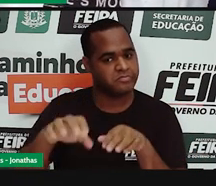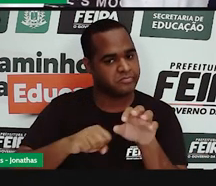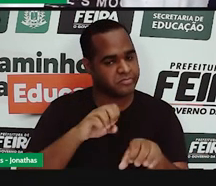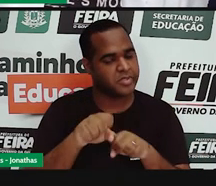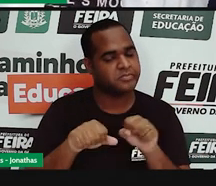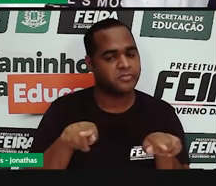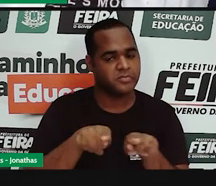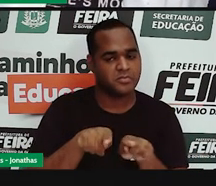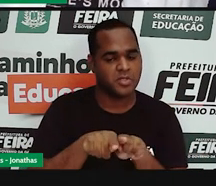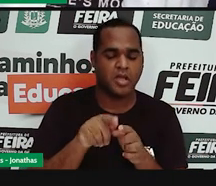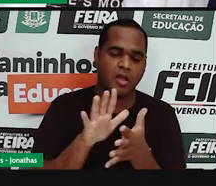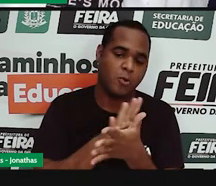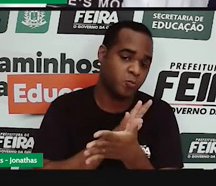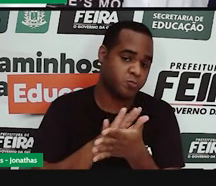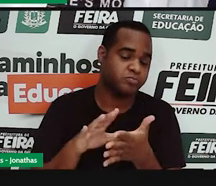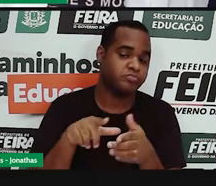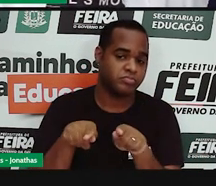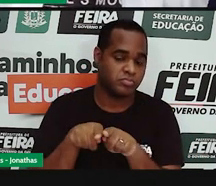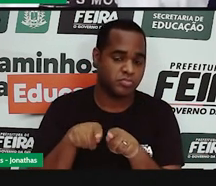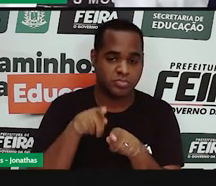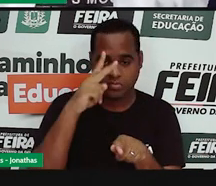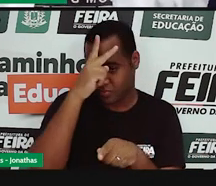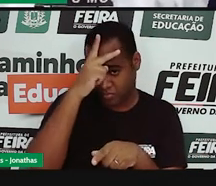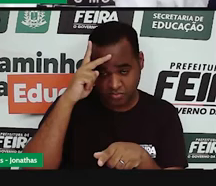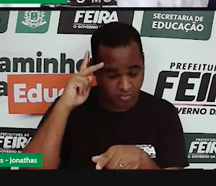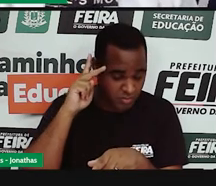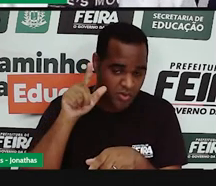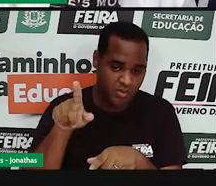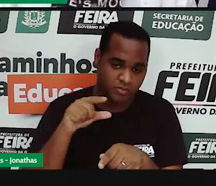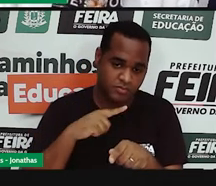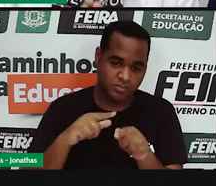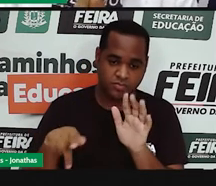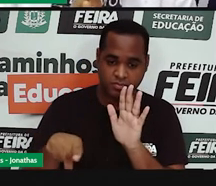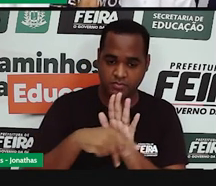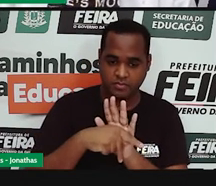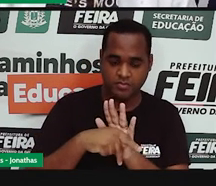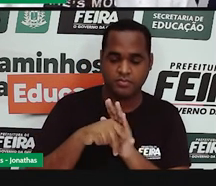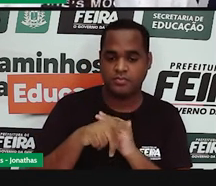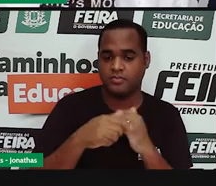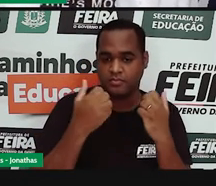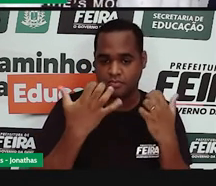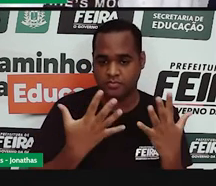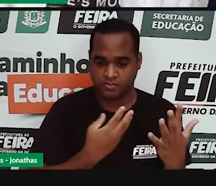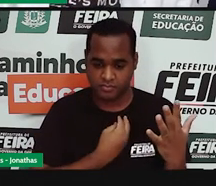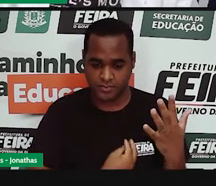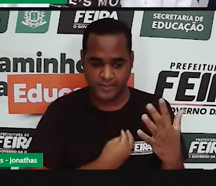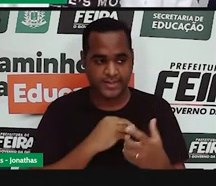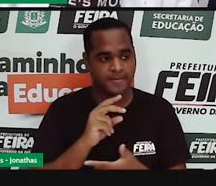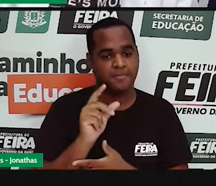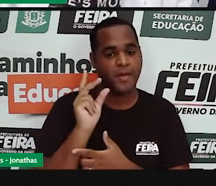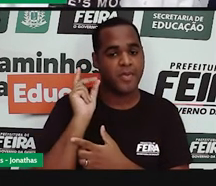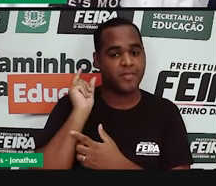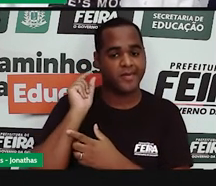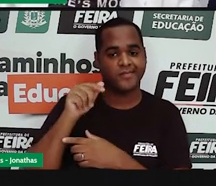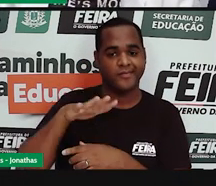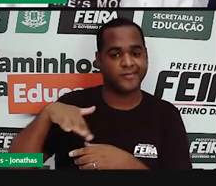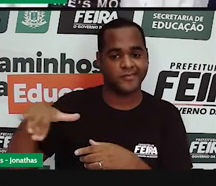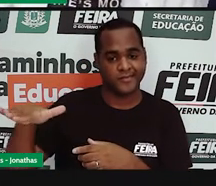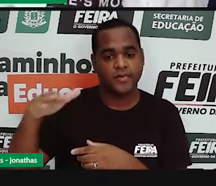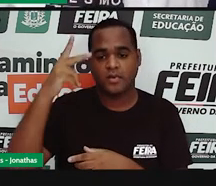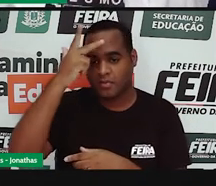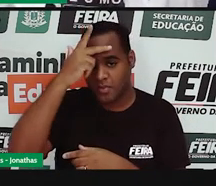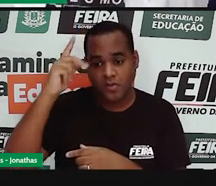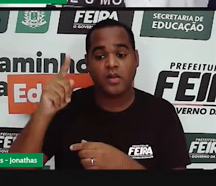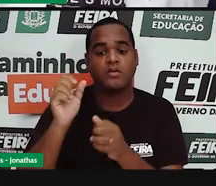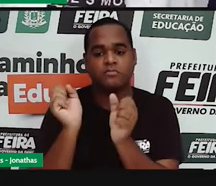muitas vezes, as pessoas que faziam parte da região derrotada, elas eram